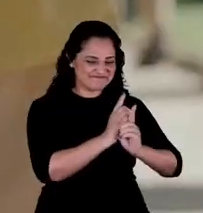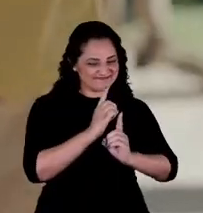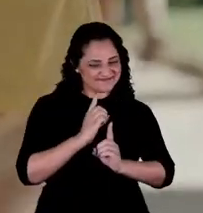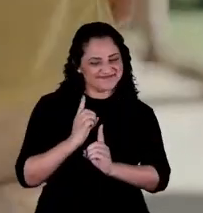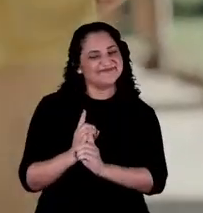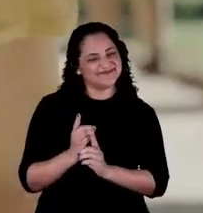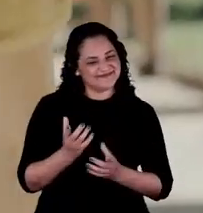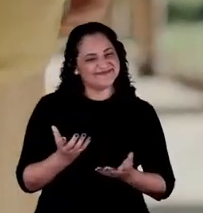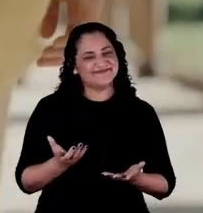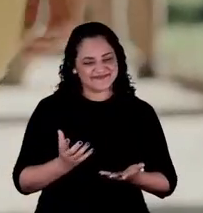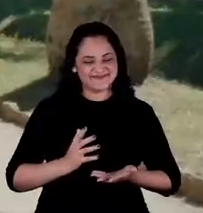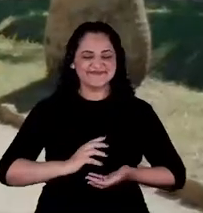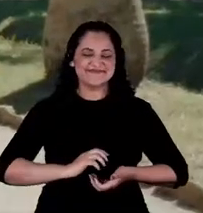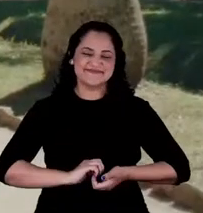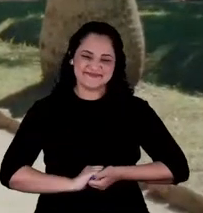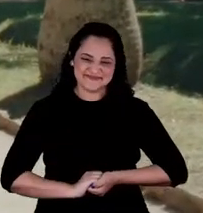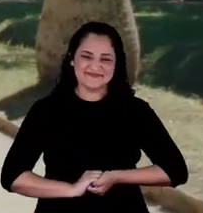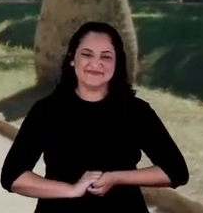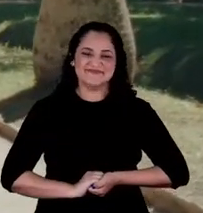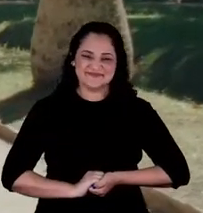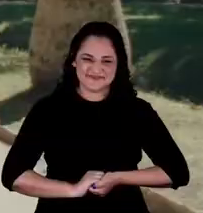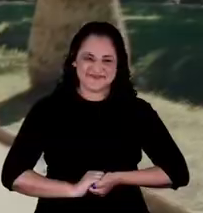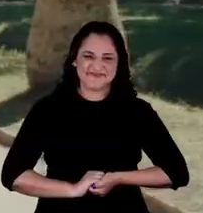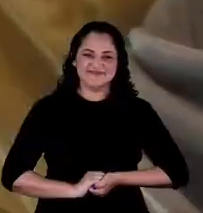e gera encontros